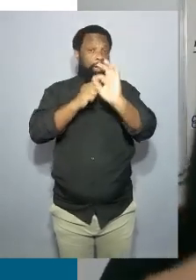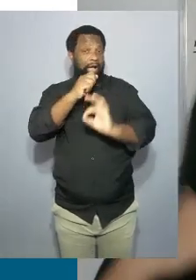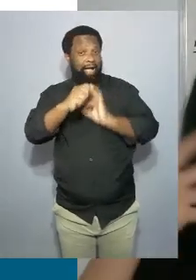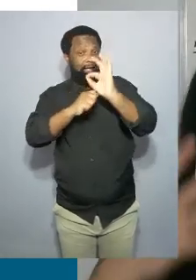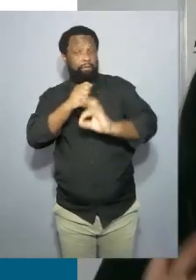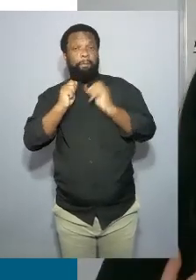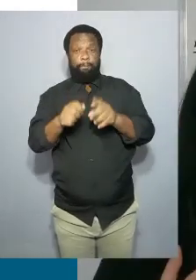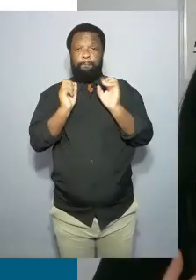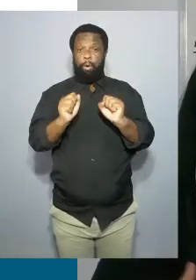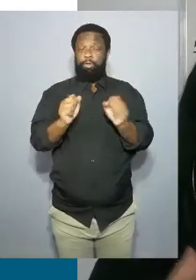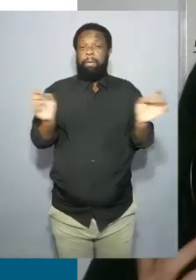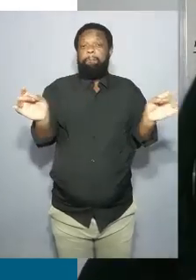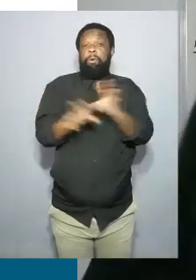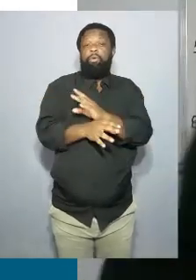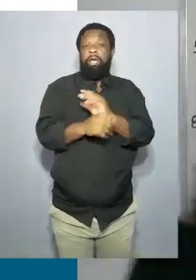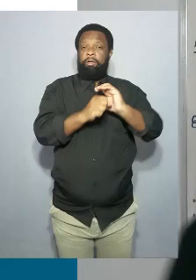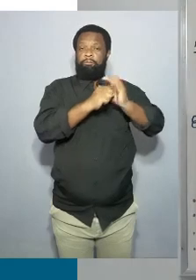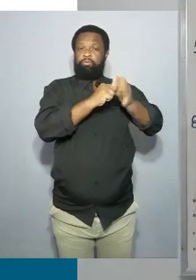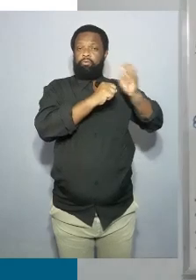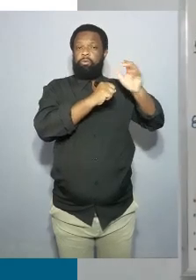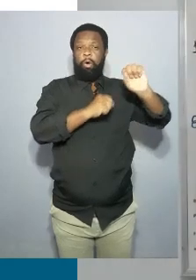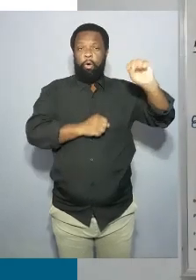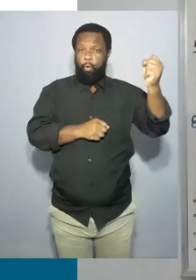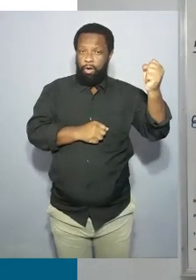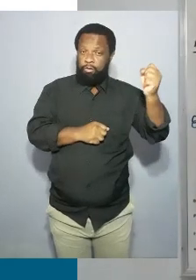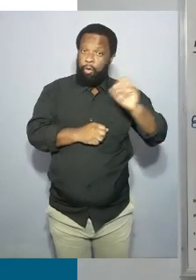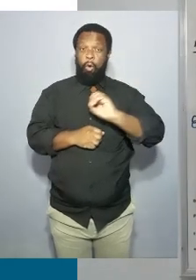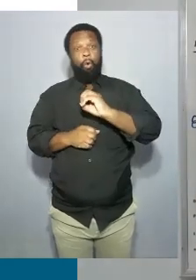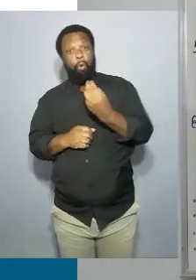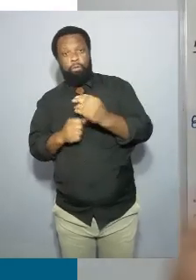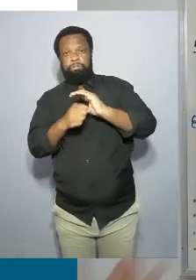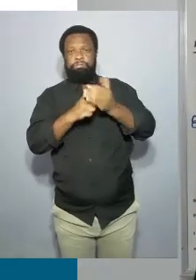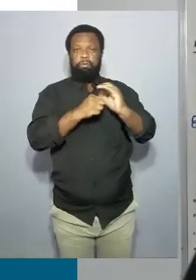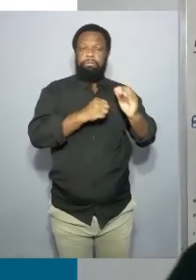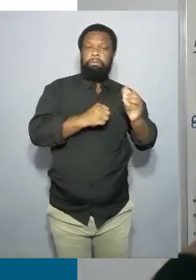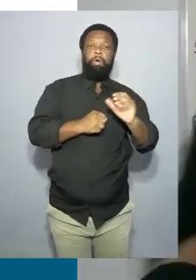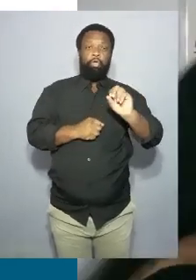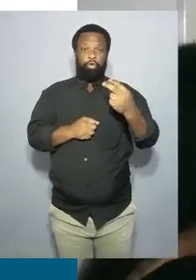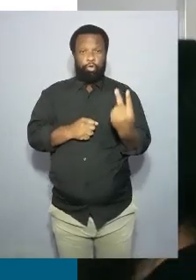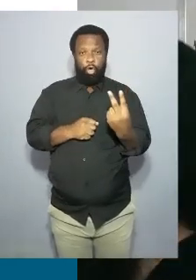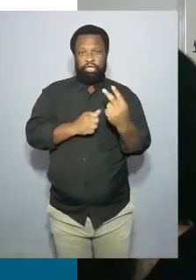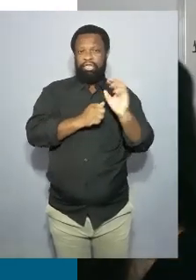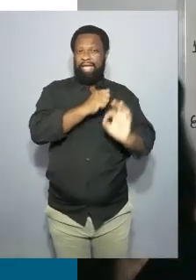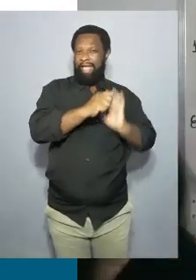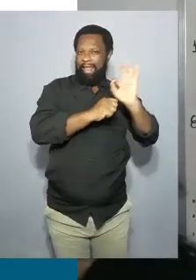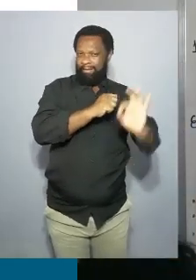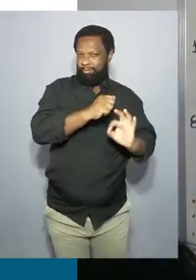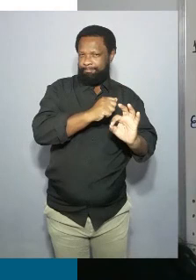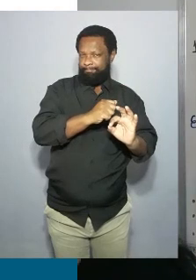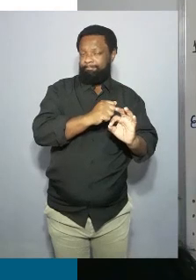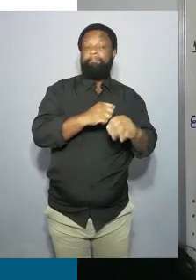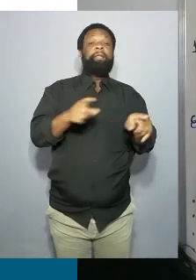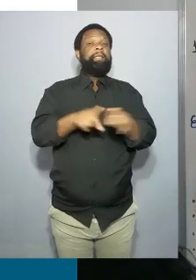átomo pode alcançar a estabilidade tendo 8 elétrons na camada de valência ou 2. Bom,